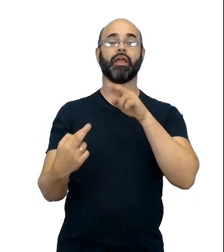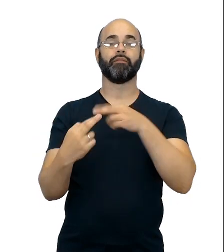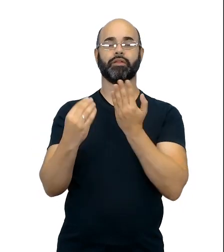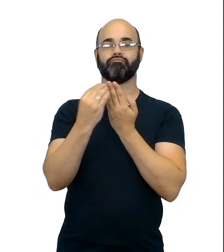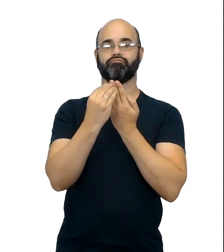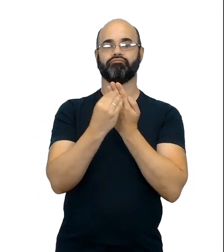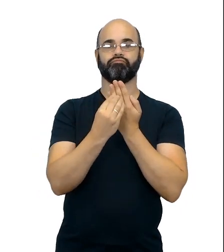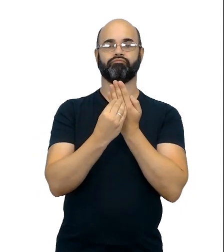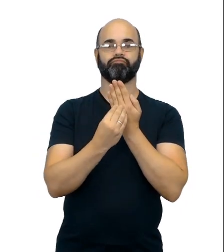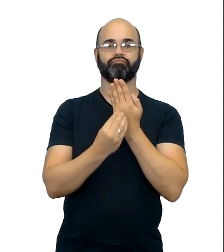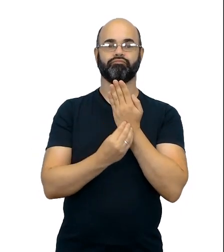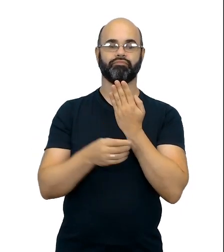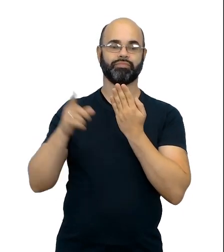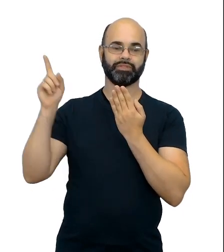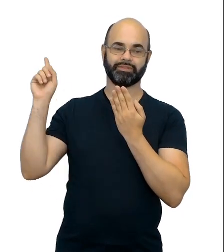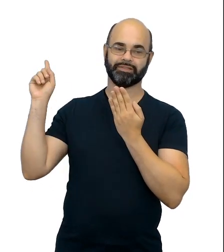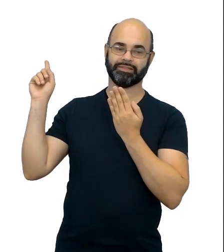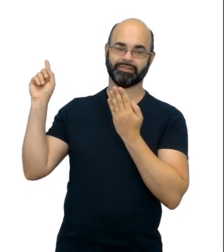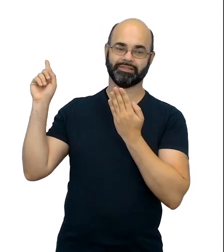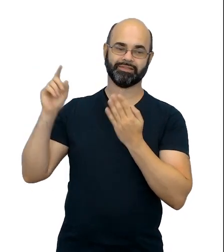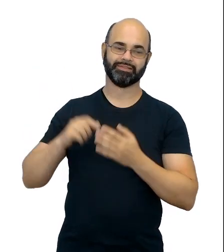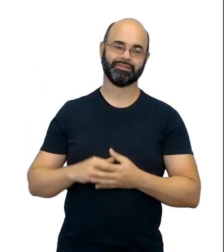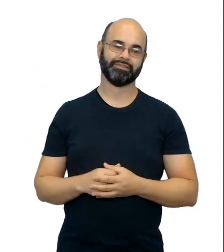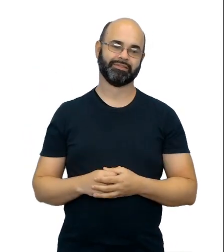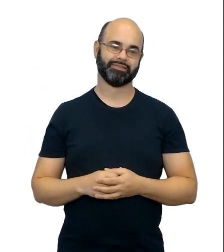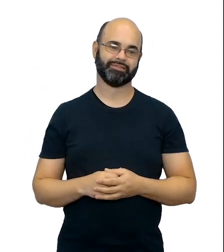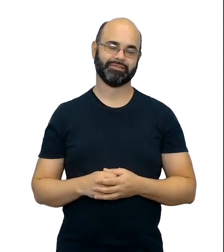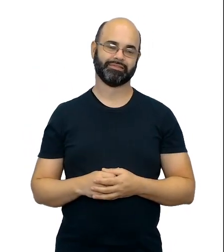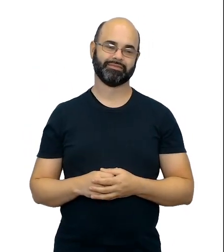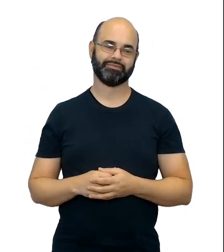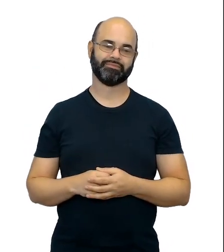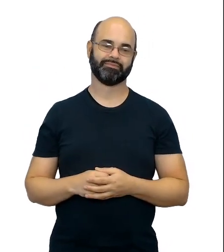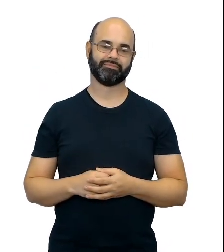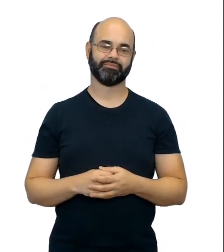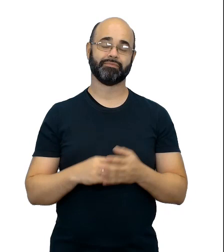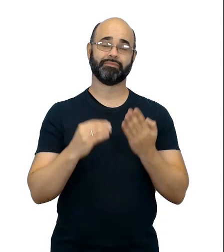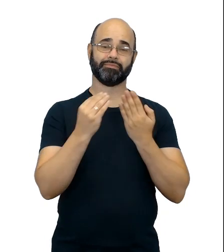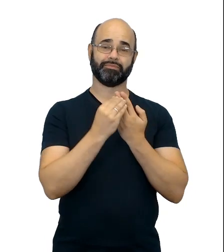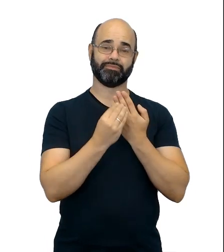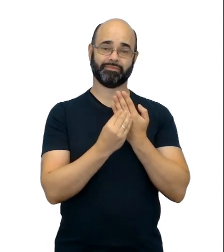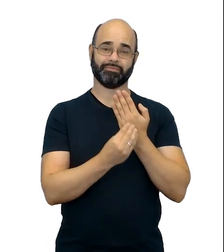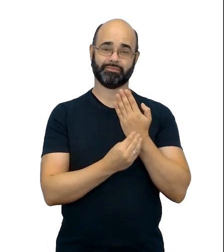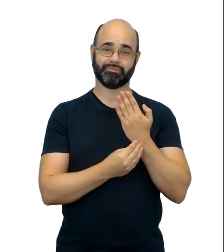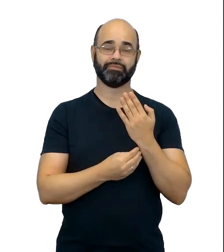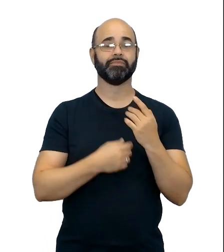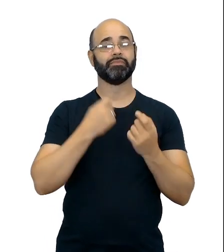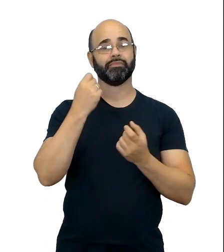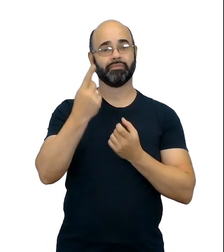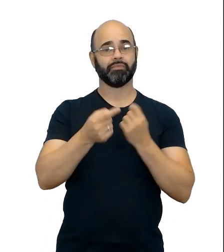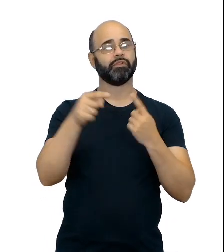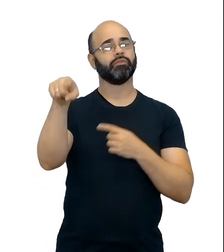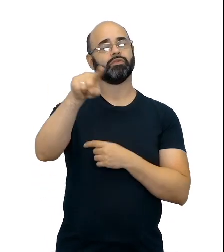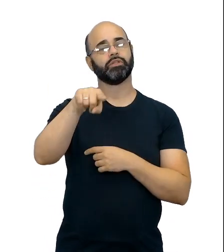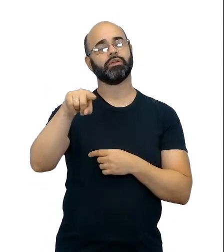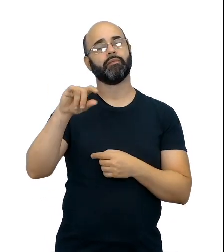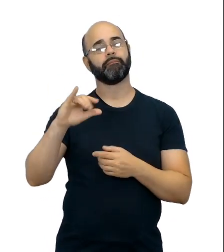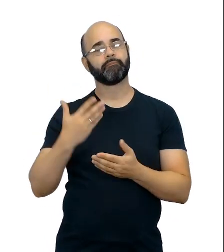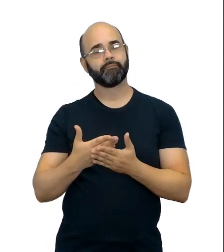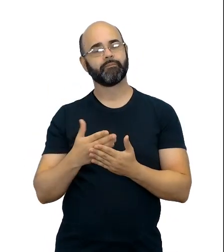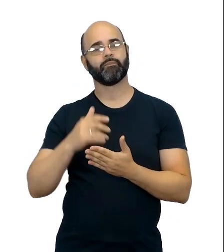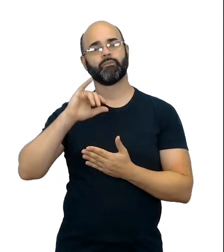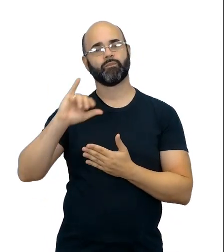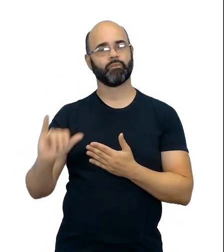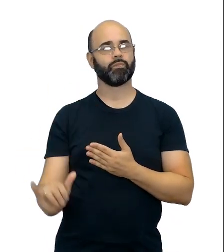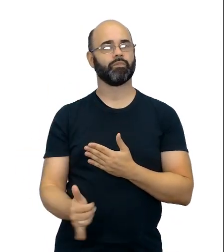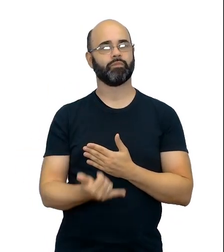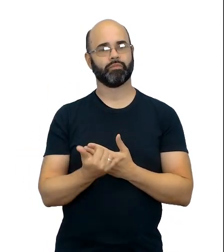aí algumas referências que vocês podem se debruçar para estudar, que são os